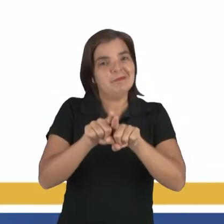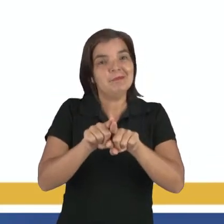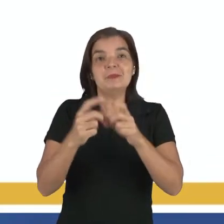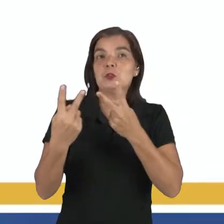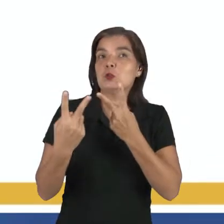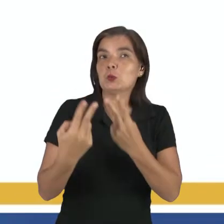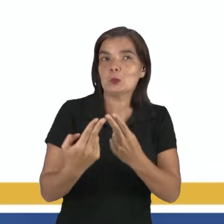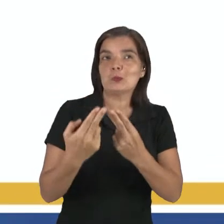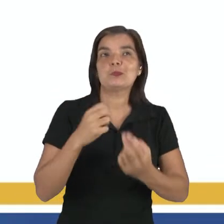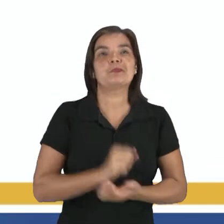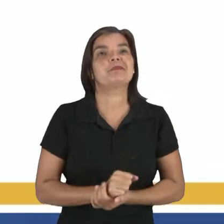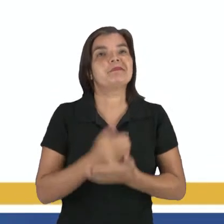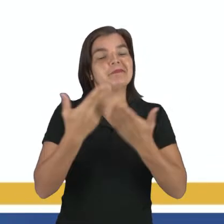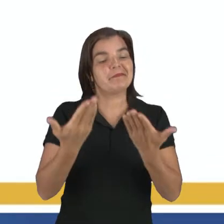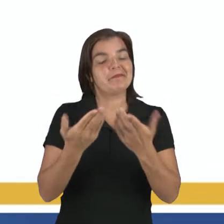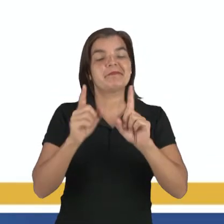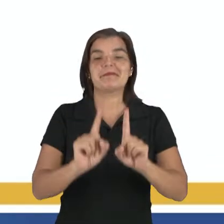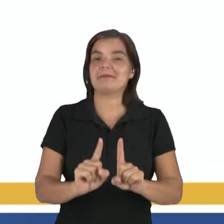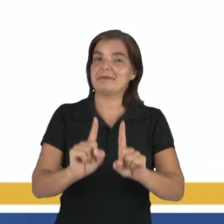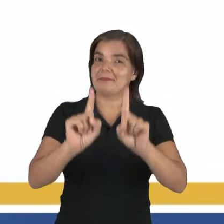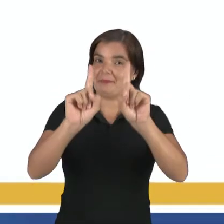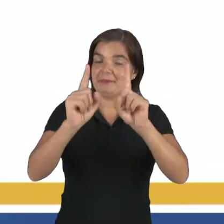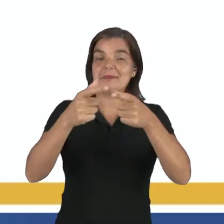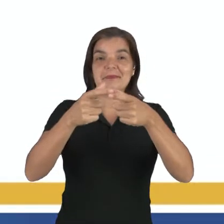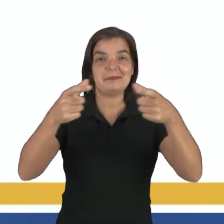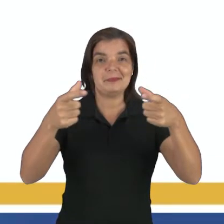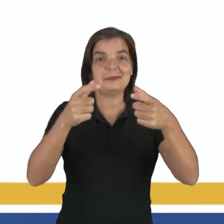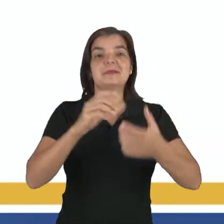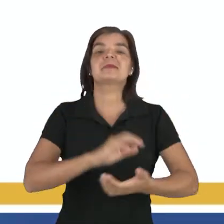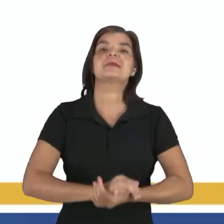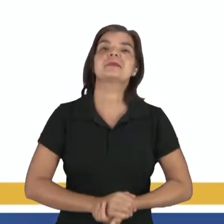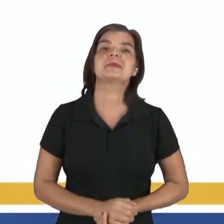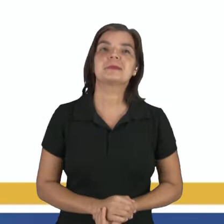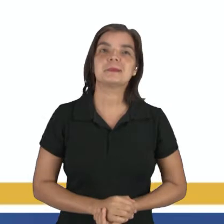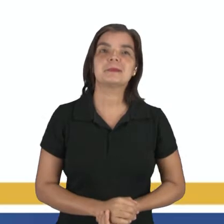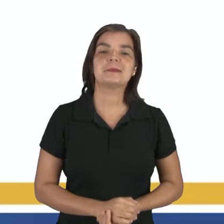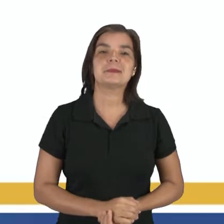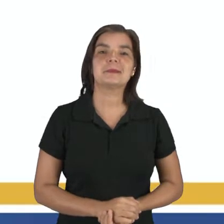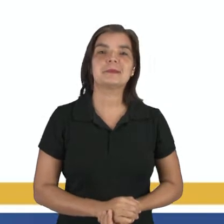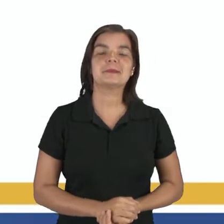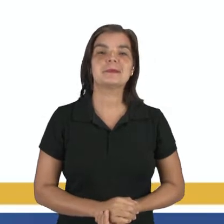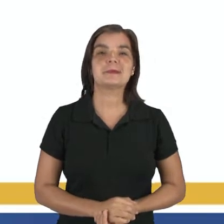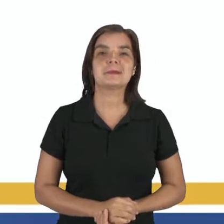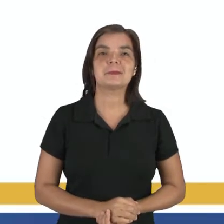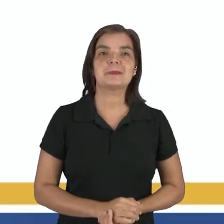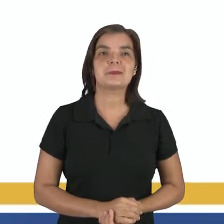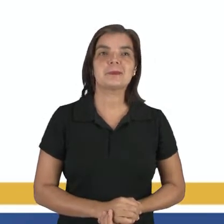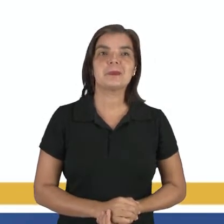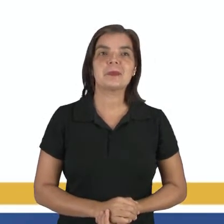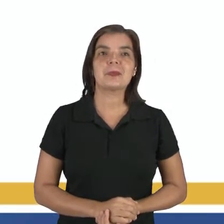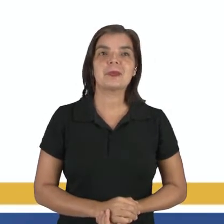Aumenta também portanto essas grandezas são diretamente proporcionais